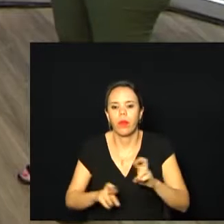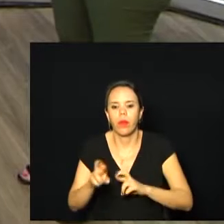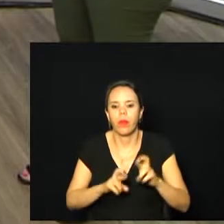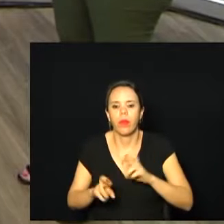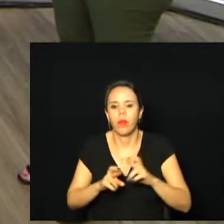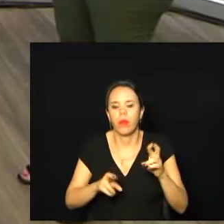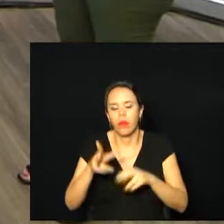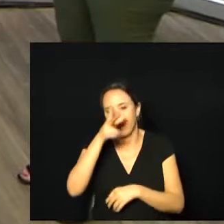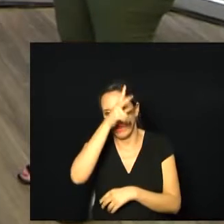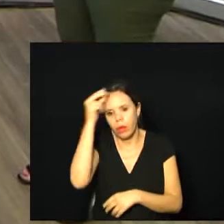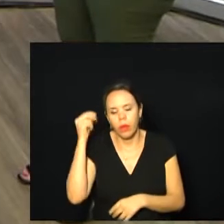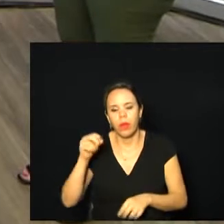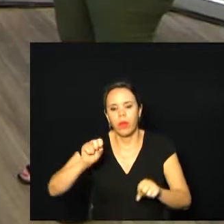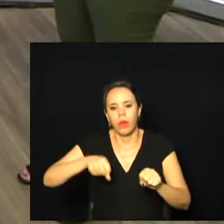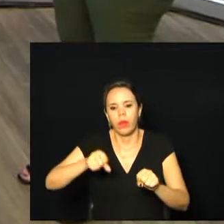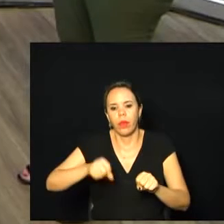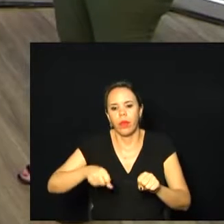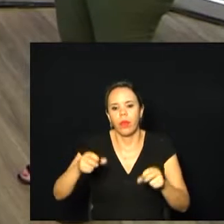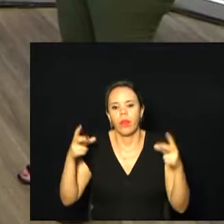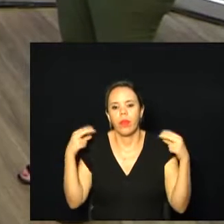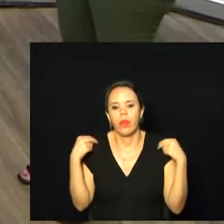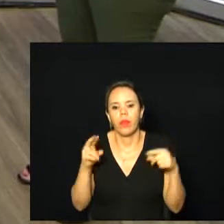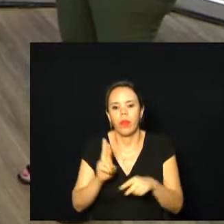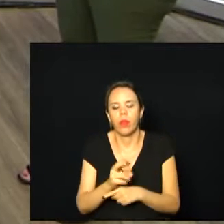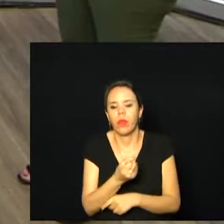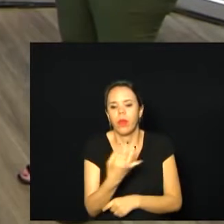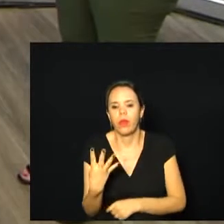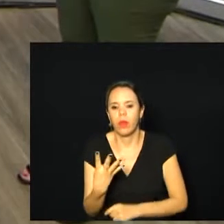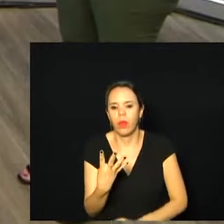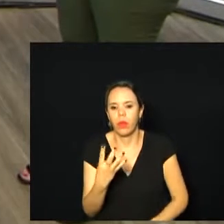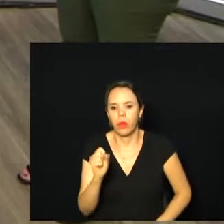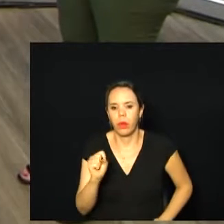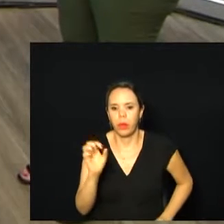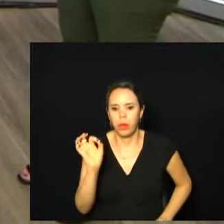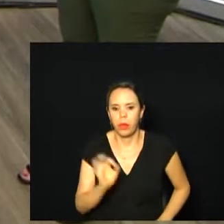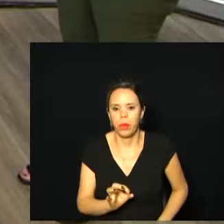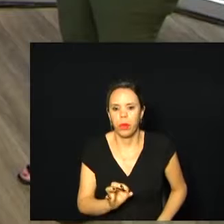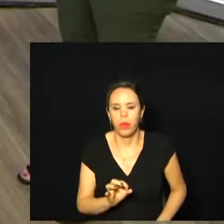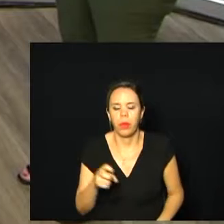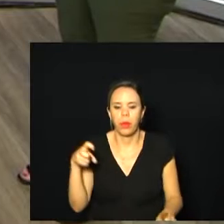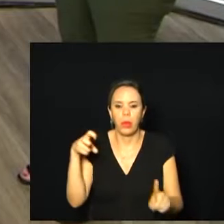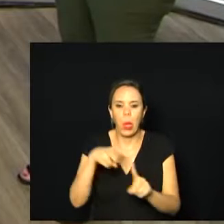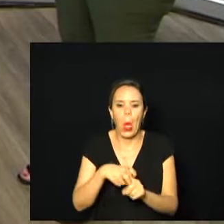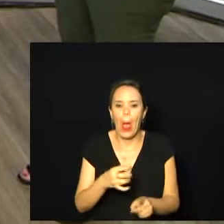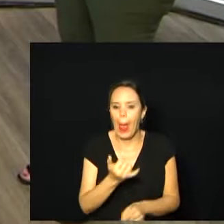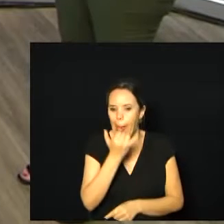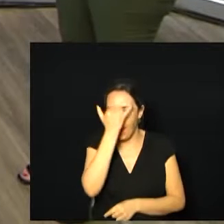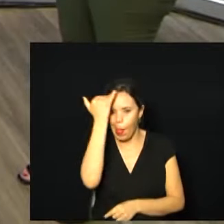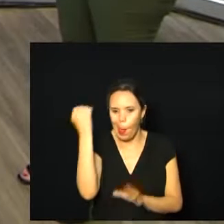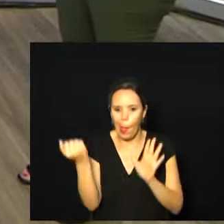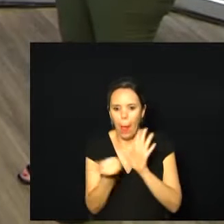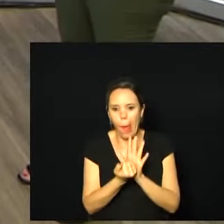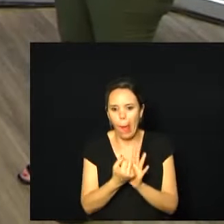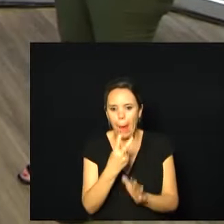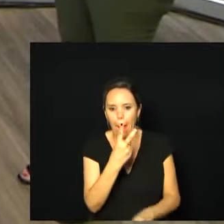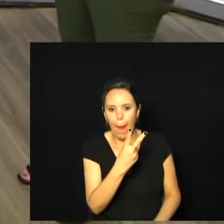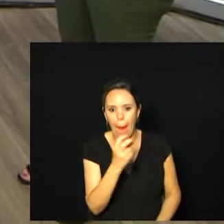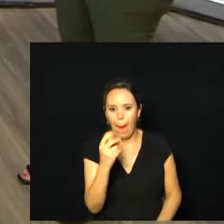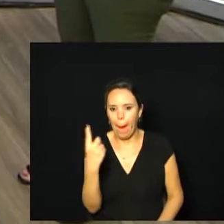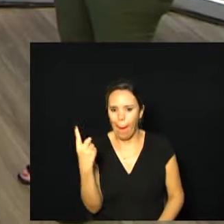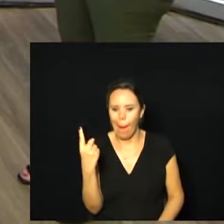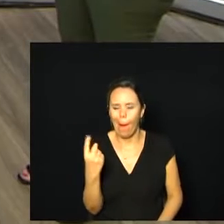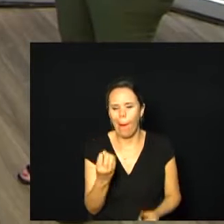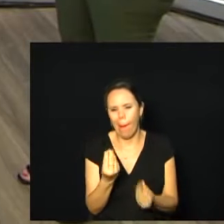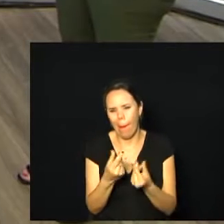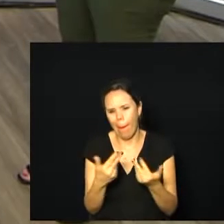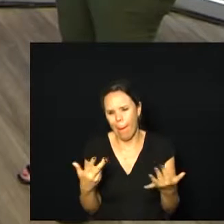Prefeitura, os motociclistas representam 48% dos acidentes fatais registrados em 2021. É muita